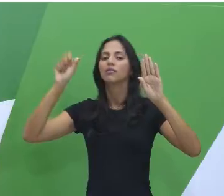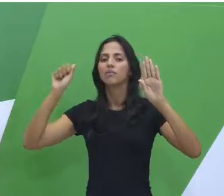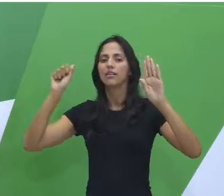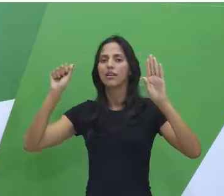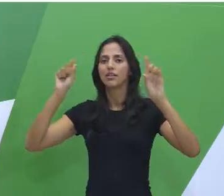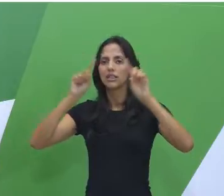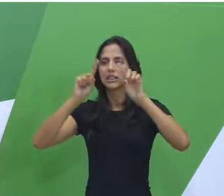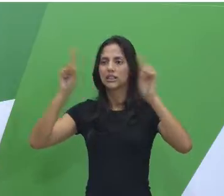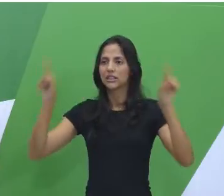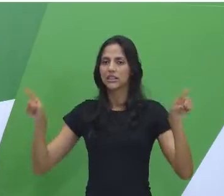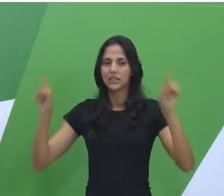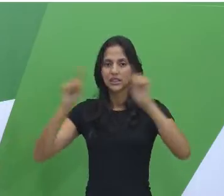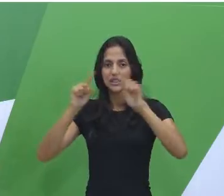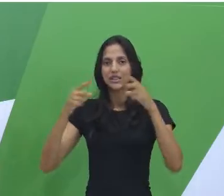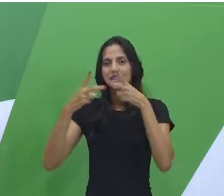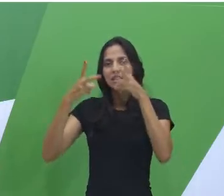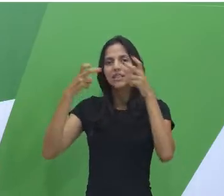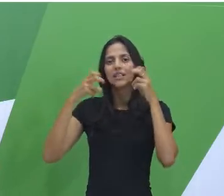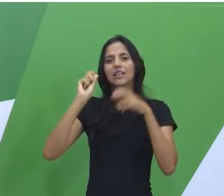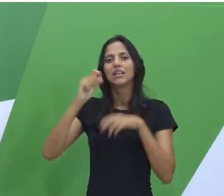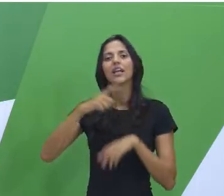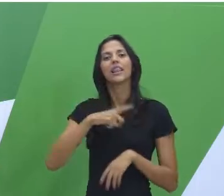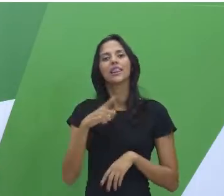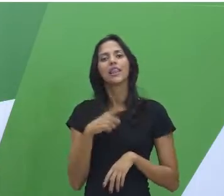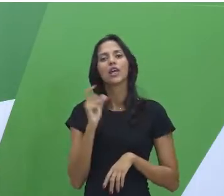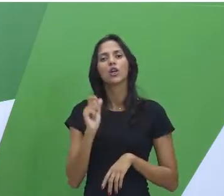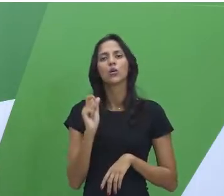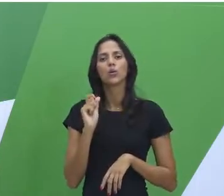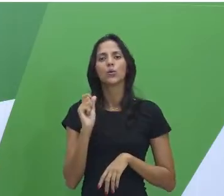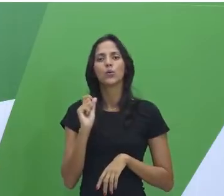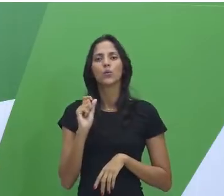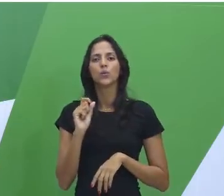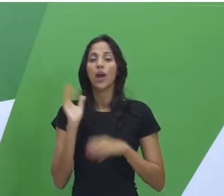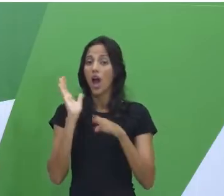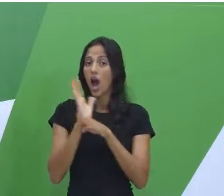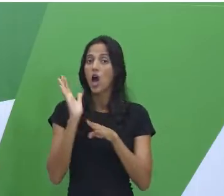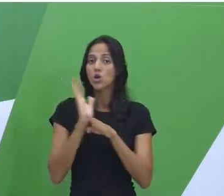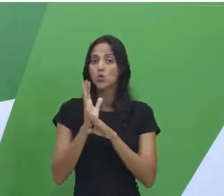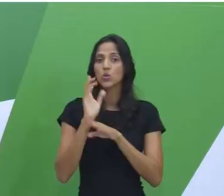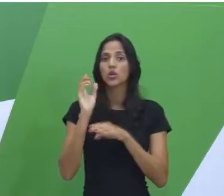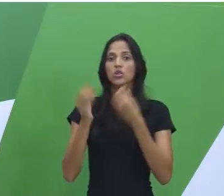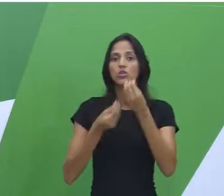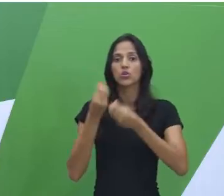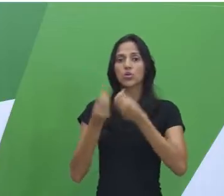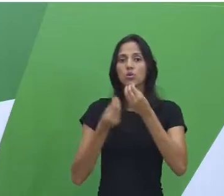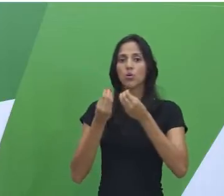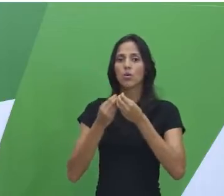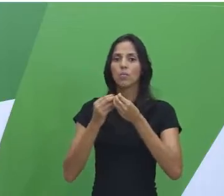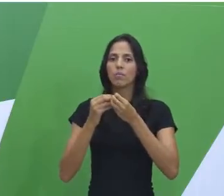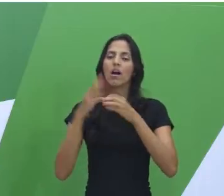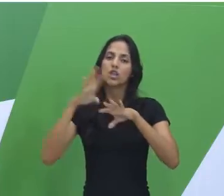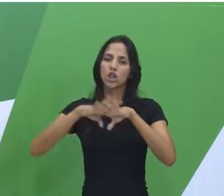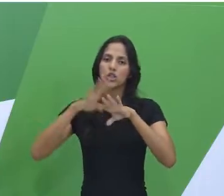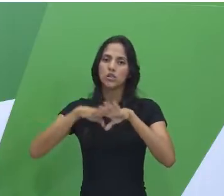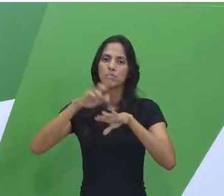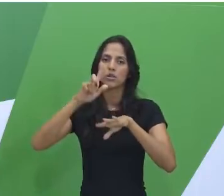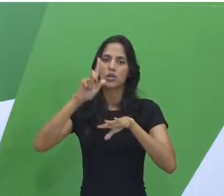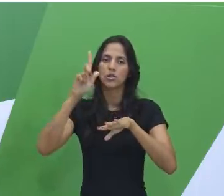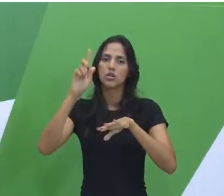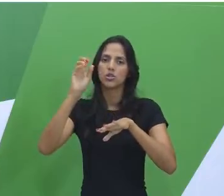BA. Observe que aí eu tenho exatamente uma ajuda de quem? Da geometria.